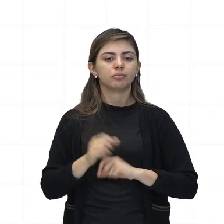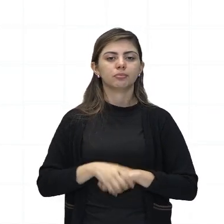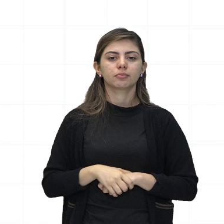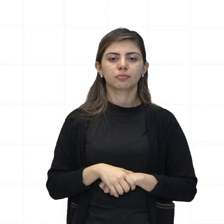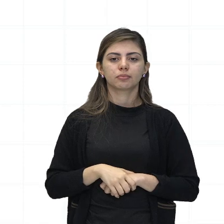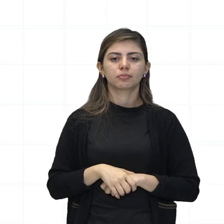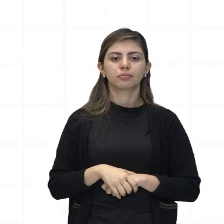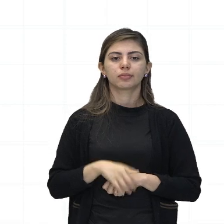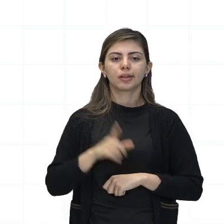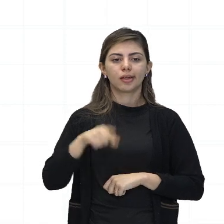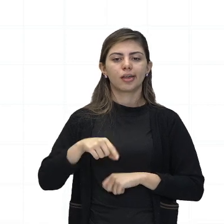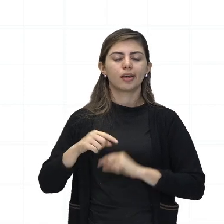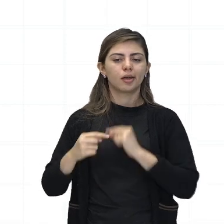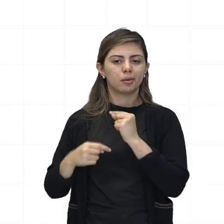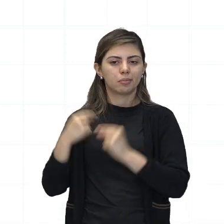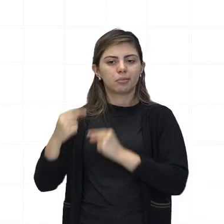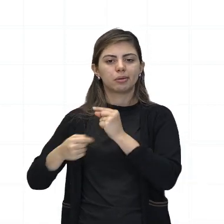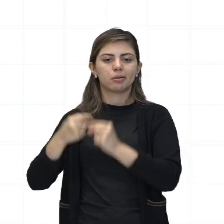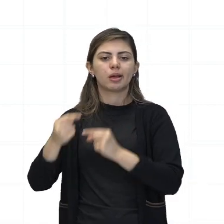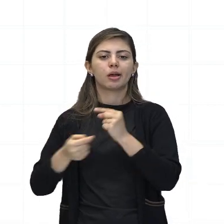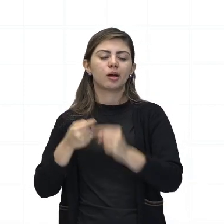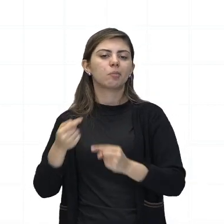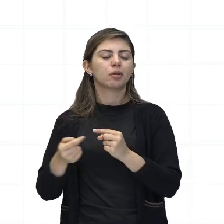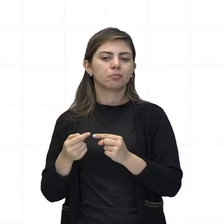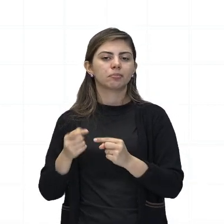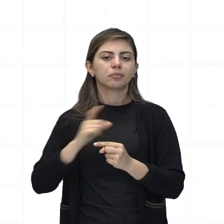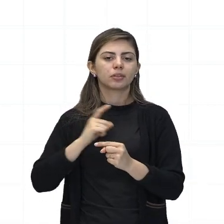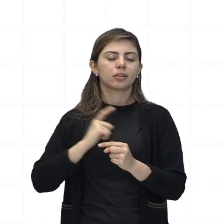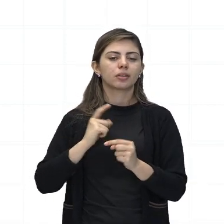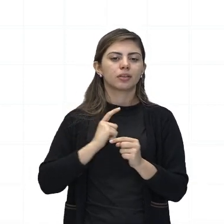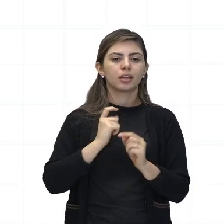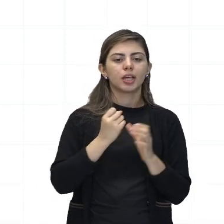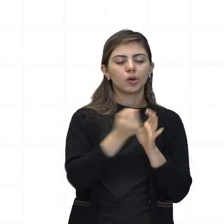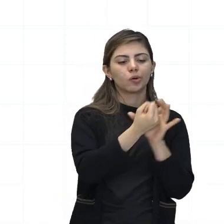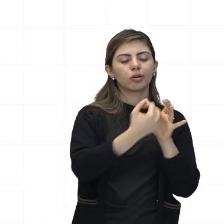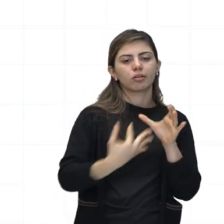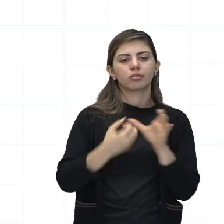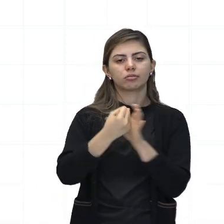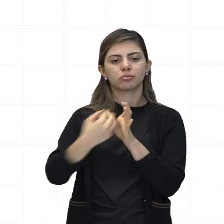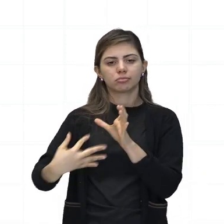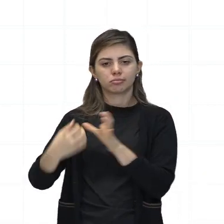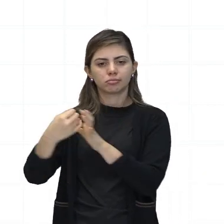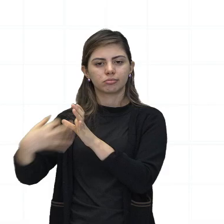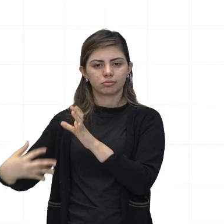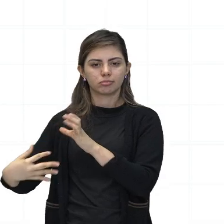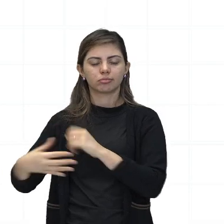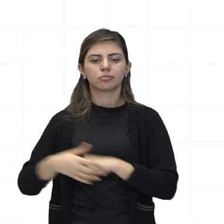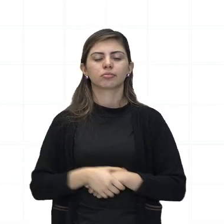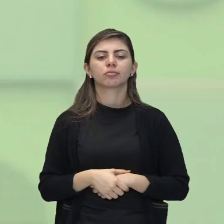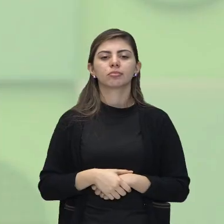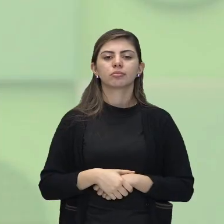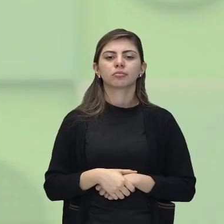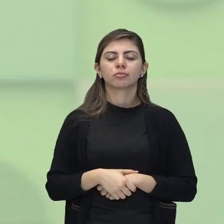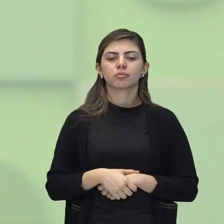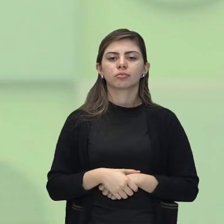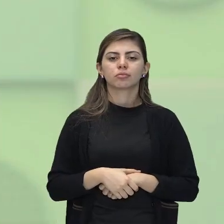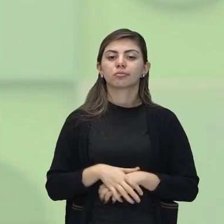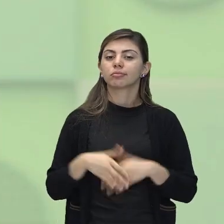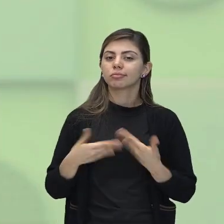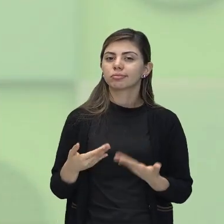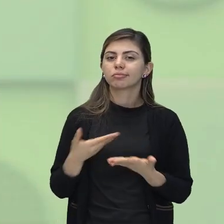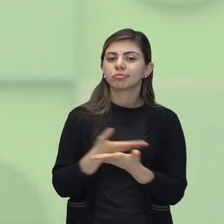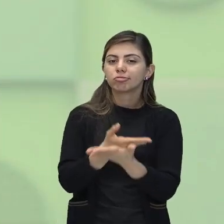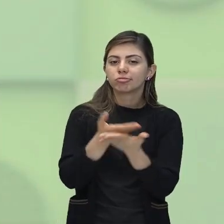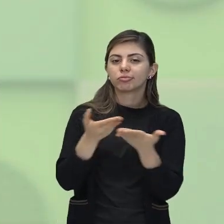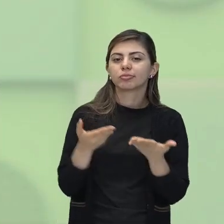como participando desta classificação biológica. Tá? E aí, vocês